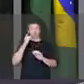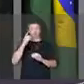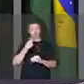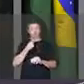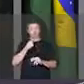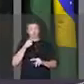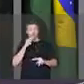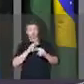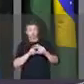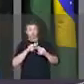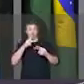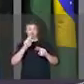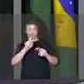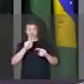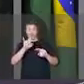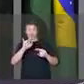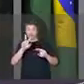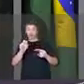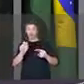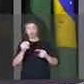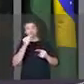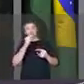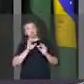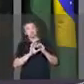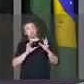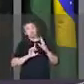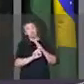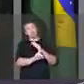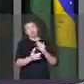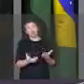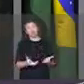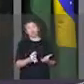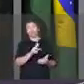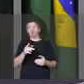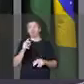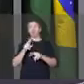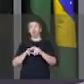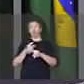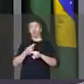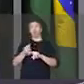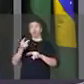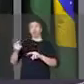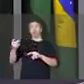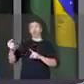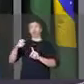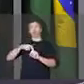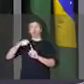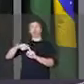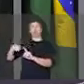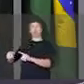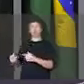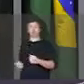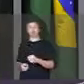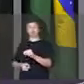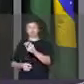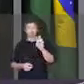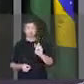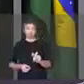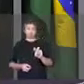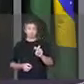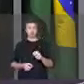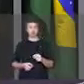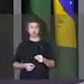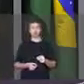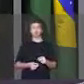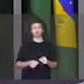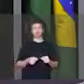presos preventivamente, ele deveria ter sido solto e não ficar preso em flagrante por meses. 5. Não cabimento